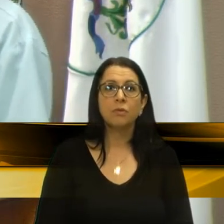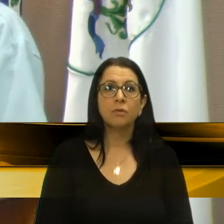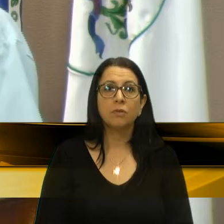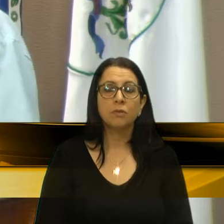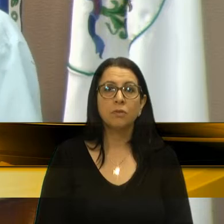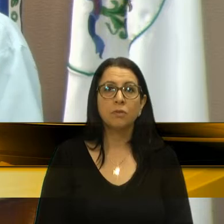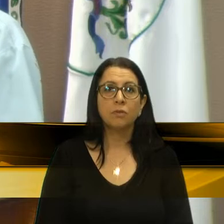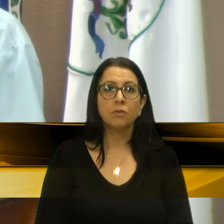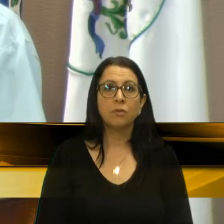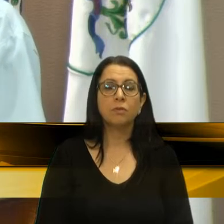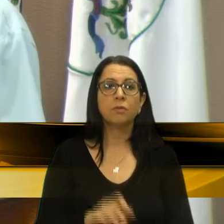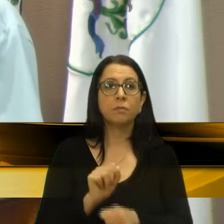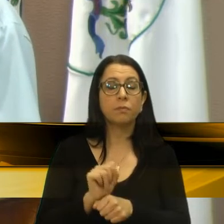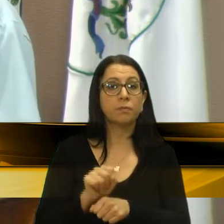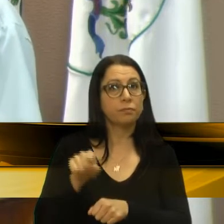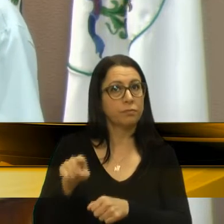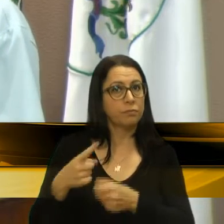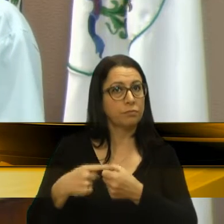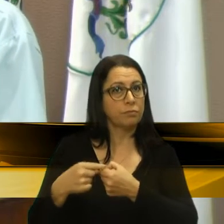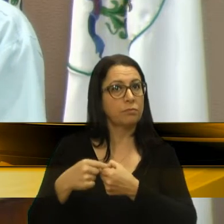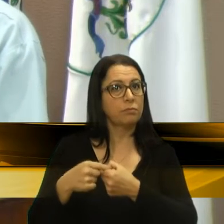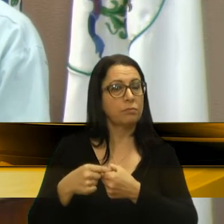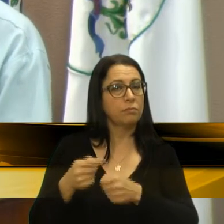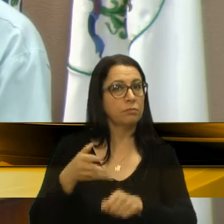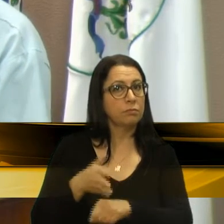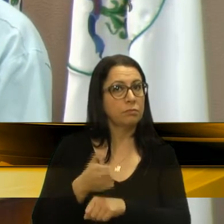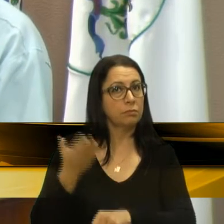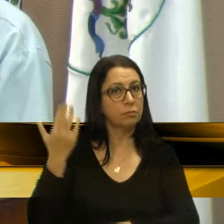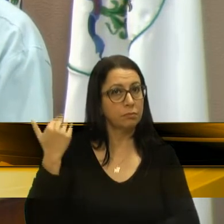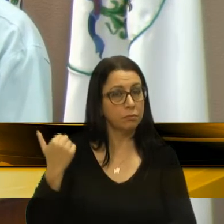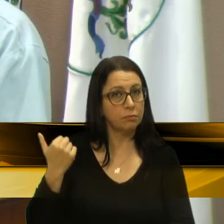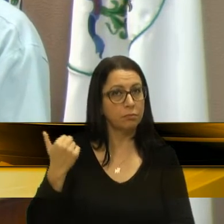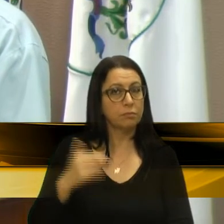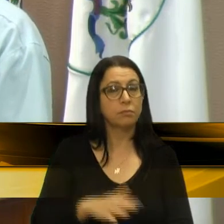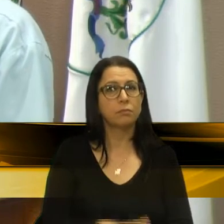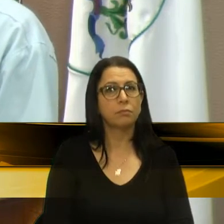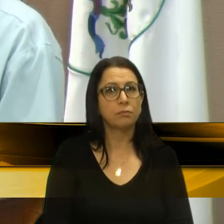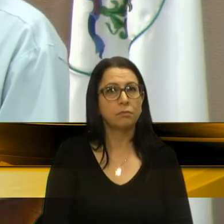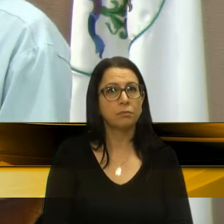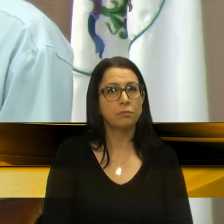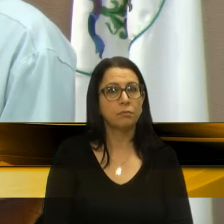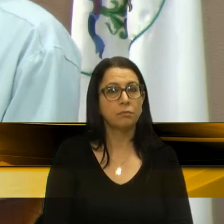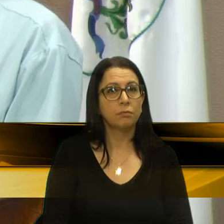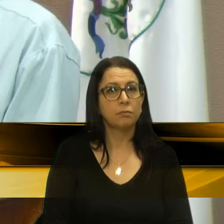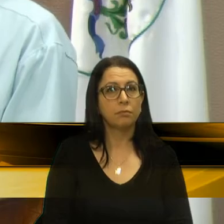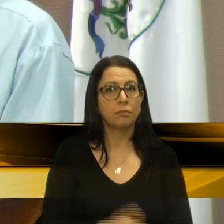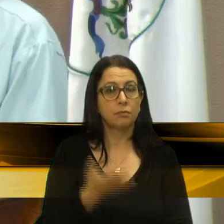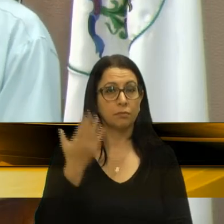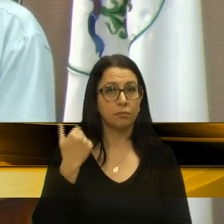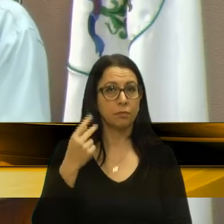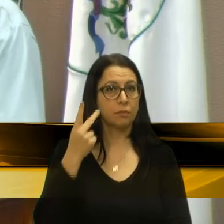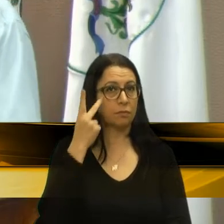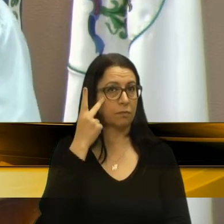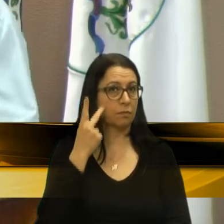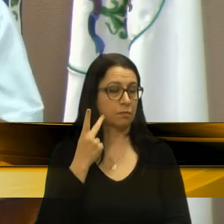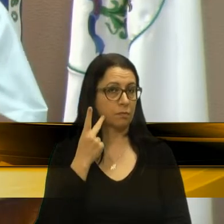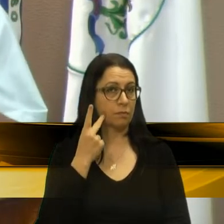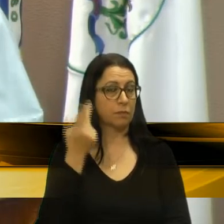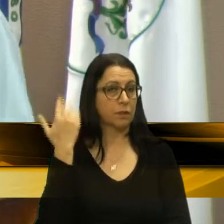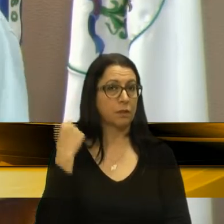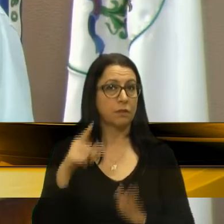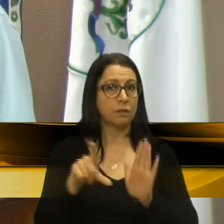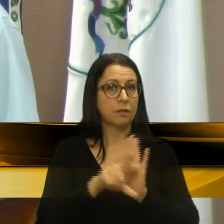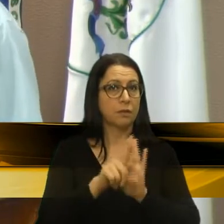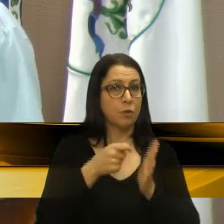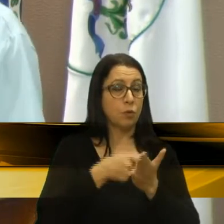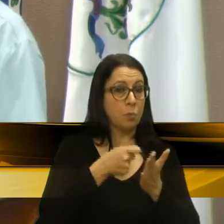esperamos que o município participe em eu já fala como se aprende anteriormente o vereador renato nunes que essa lei que nós